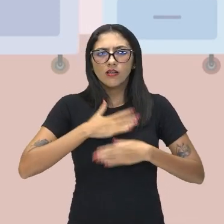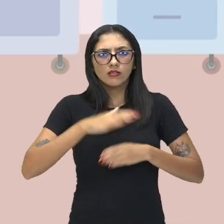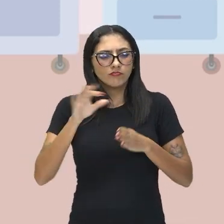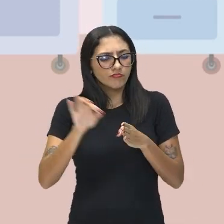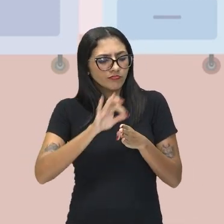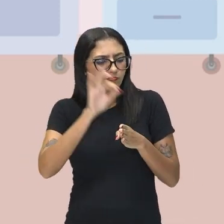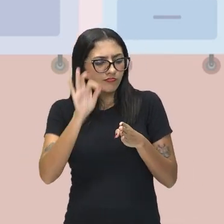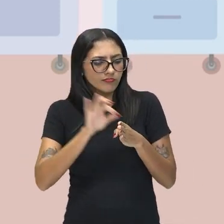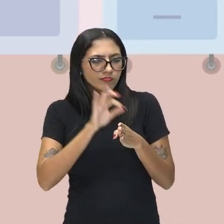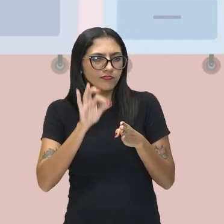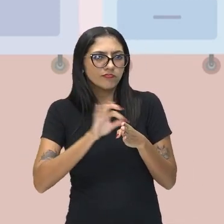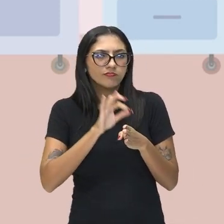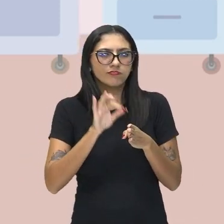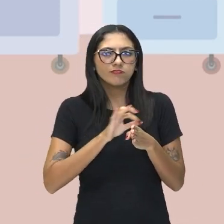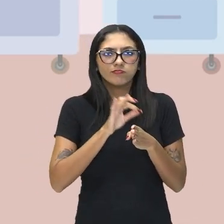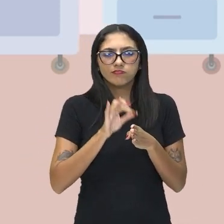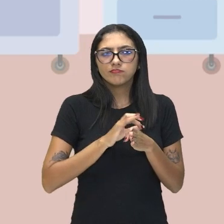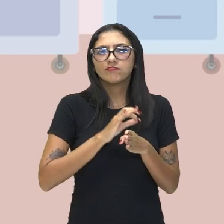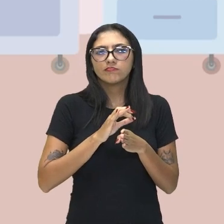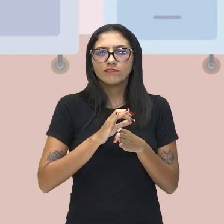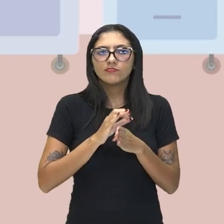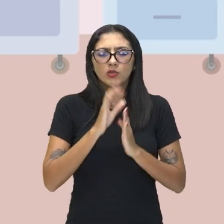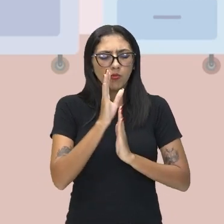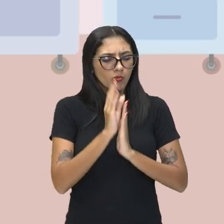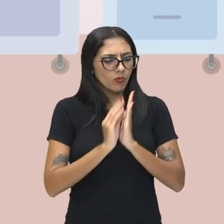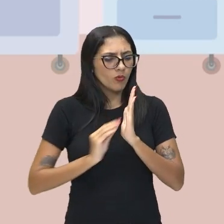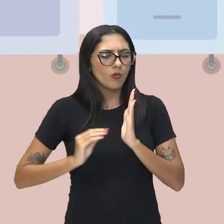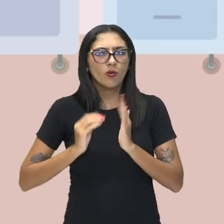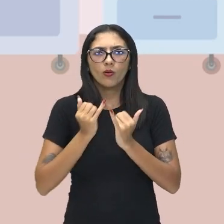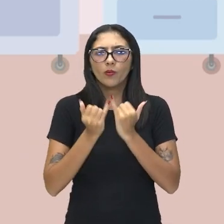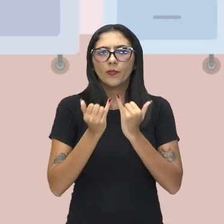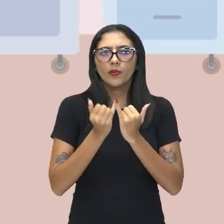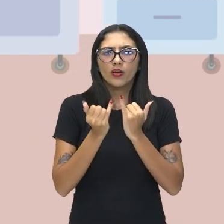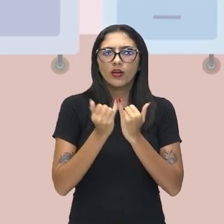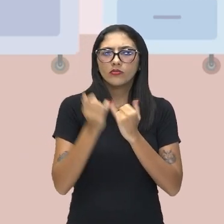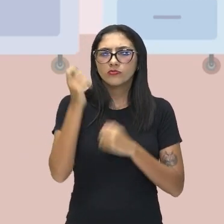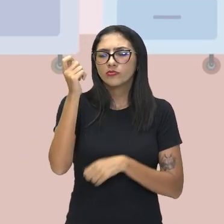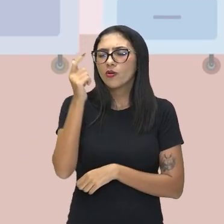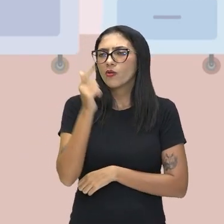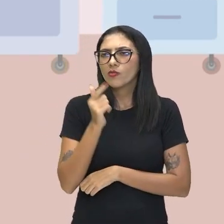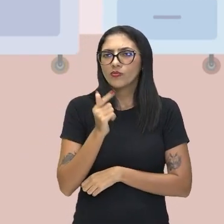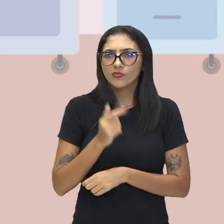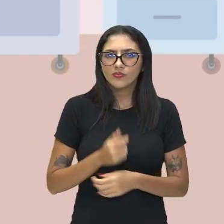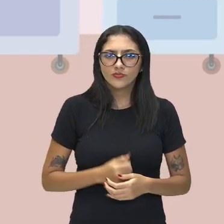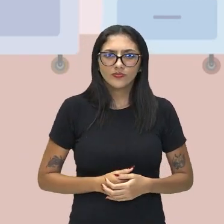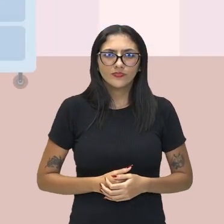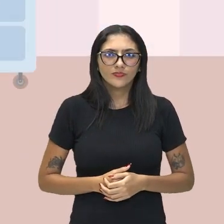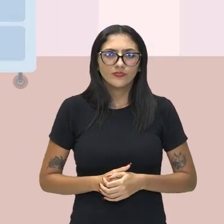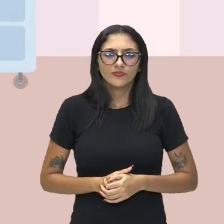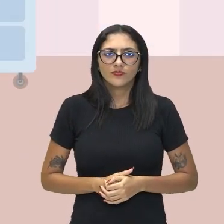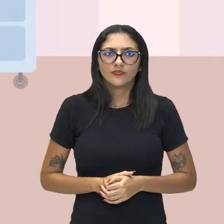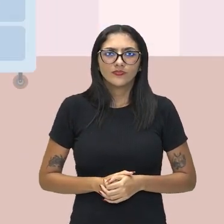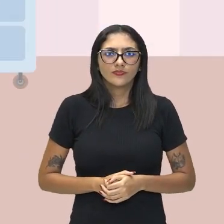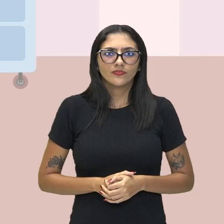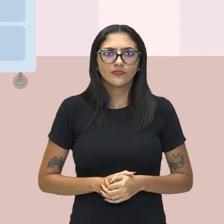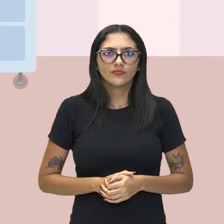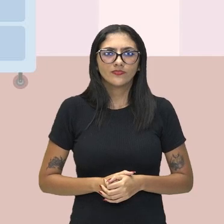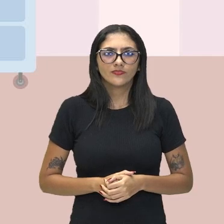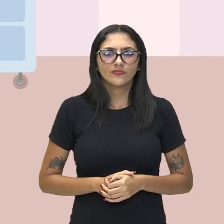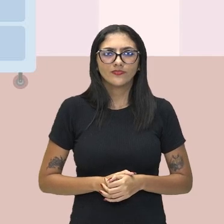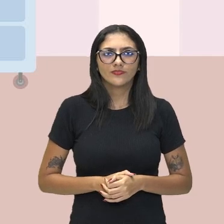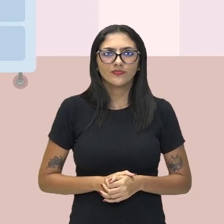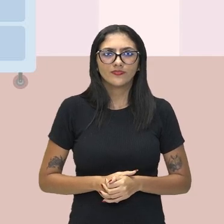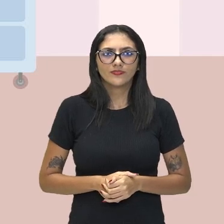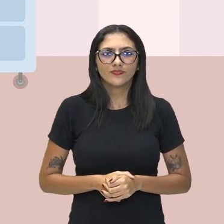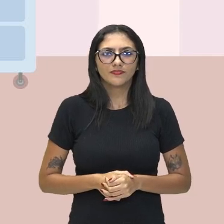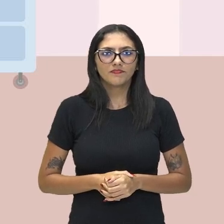delicado traço de luz que a manhã repetiu na linha do horizonte. Muito bem,